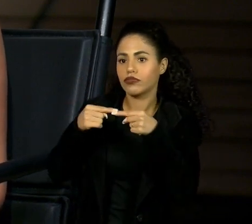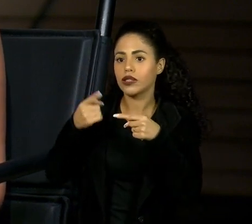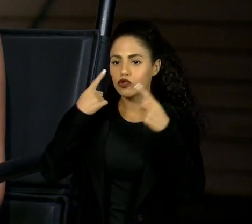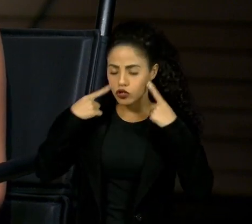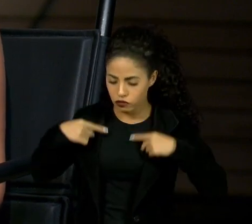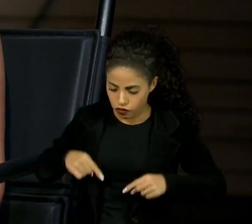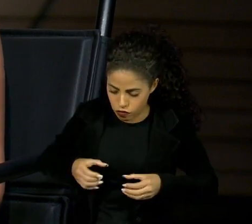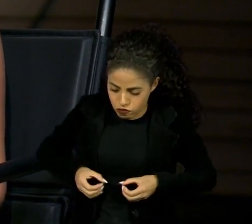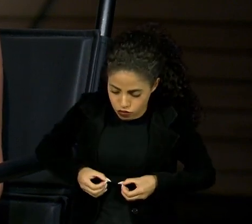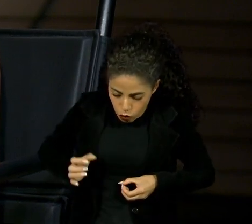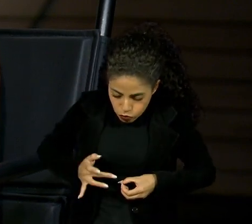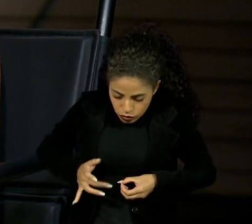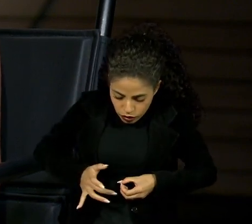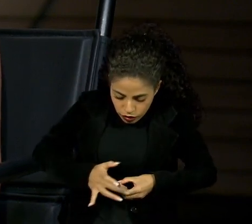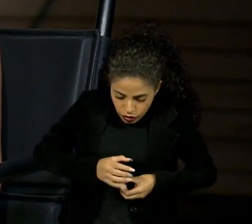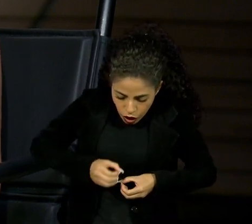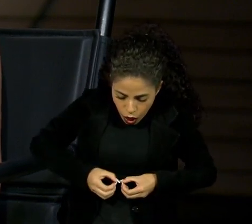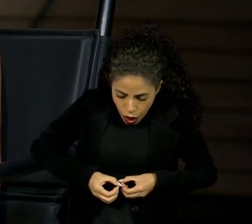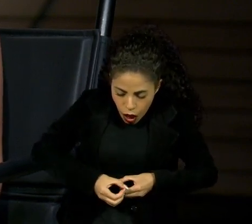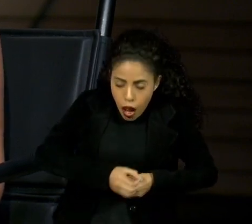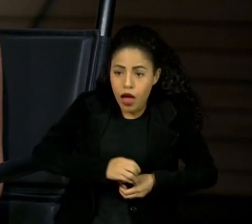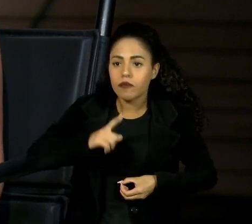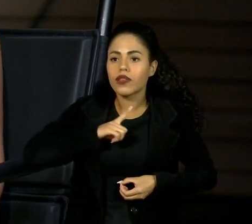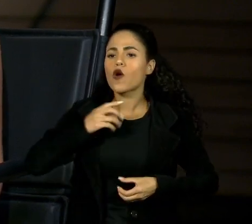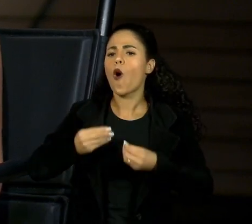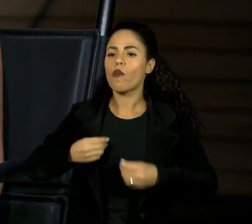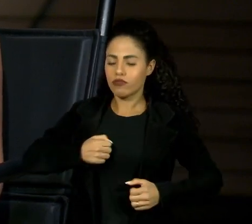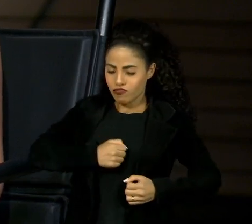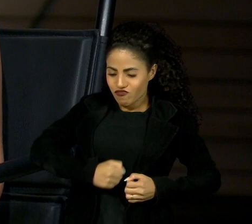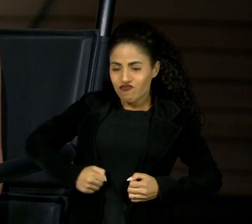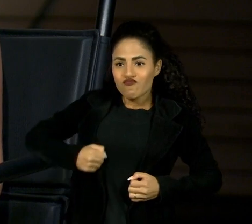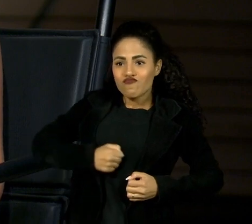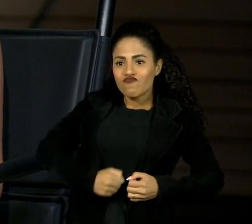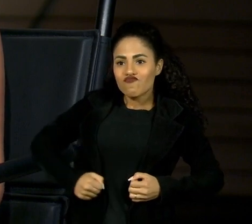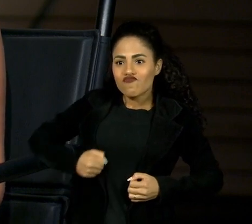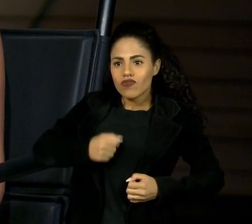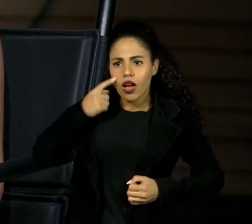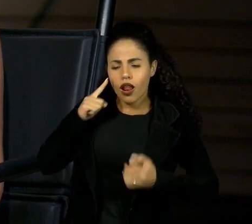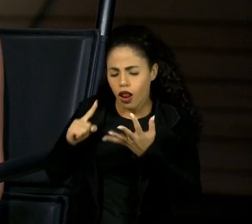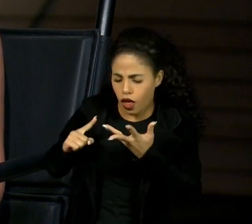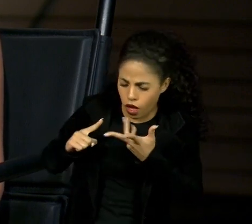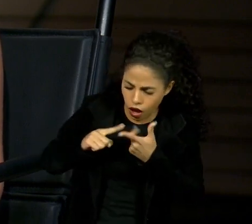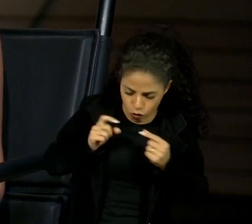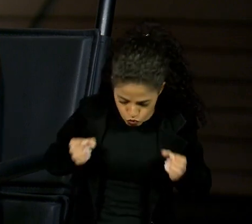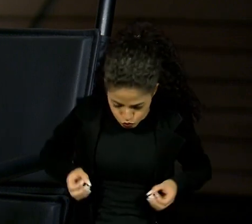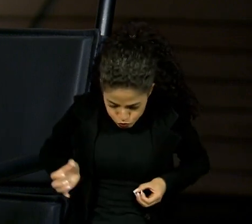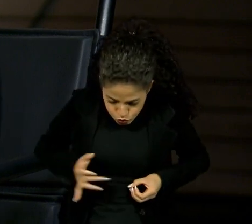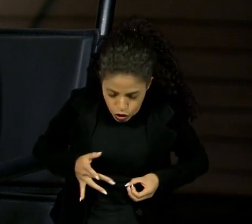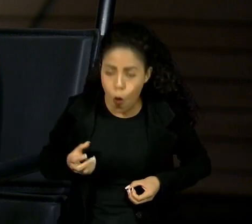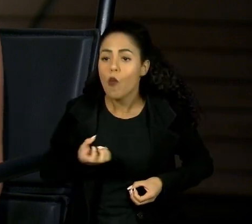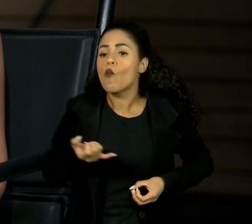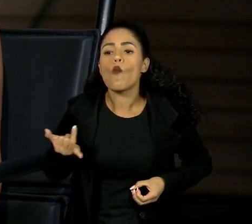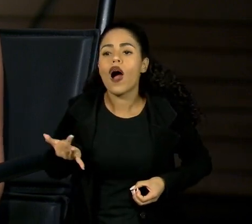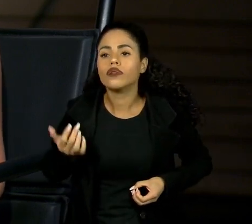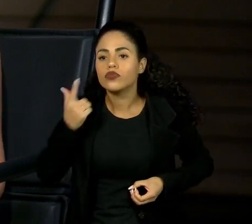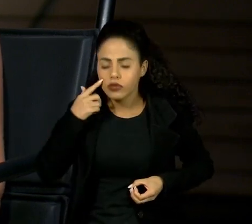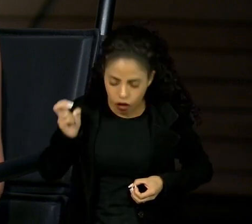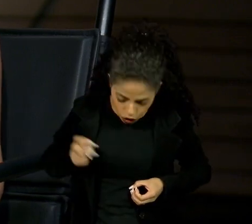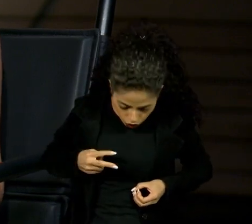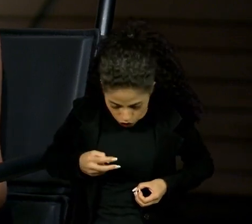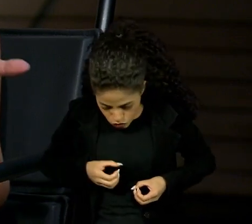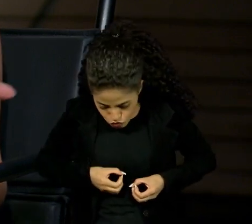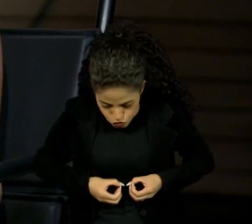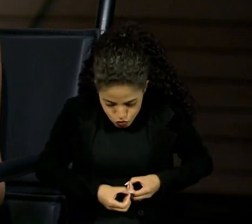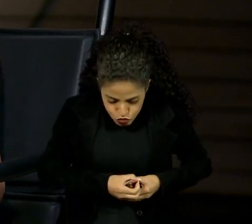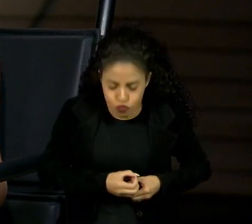reserva ovariana da mulher de duas formas, com ultrassom, contando os folículos que ela tem nos ovários, a soma desses dá uma ideia de